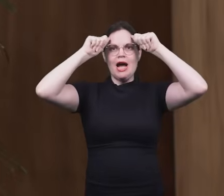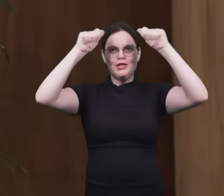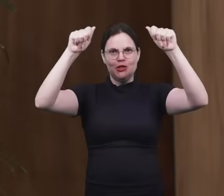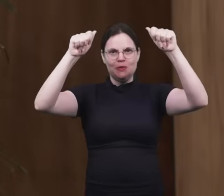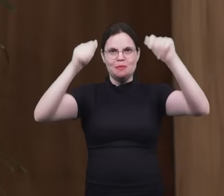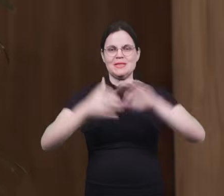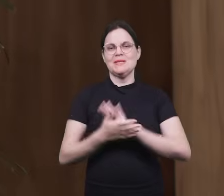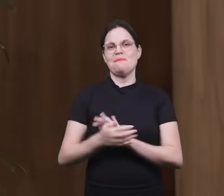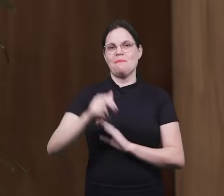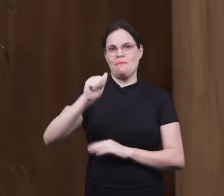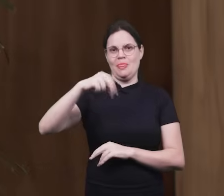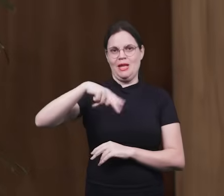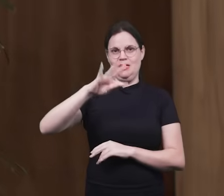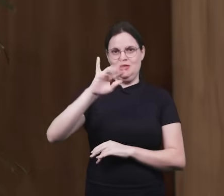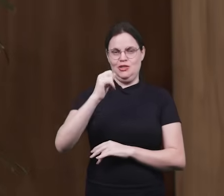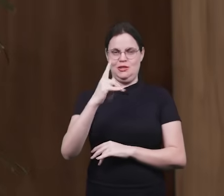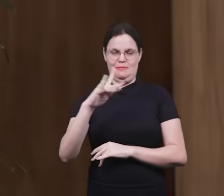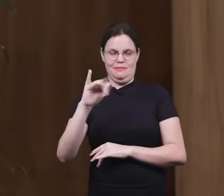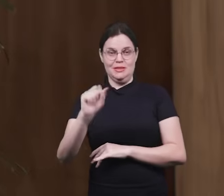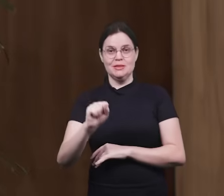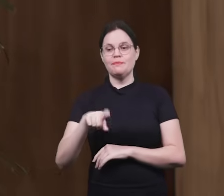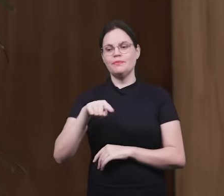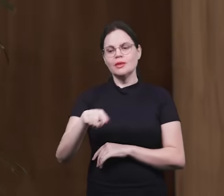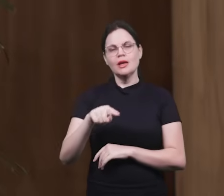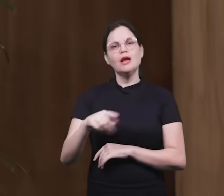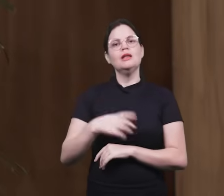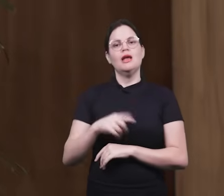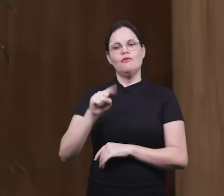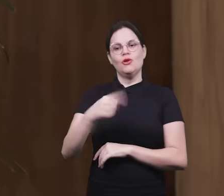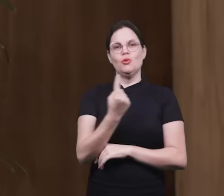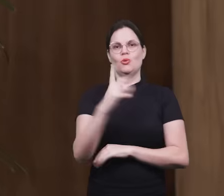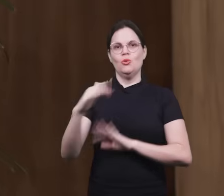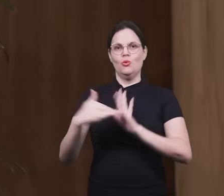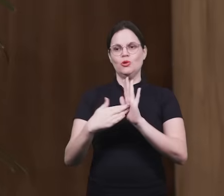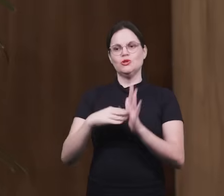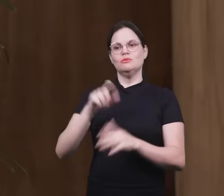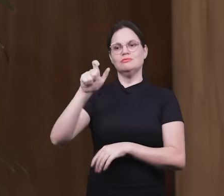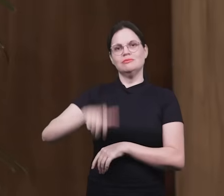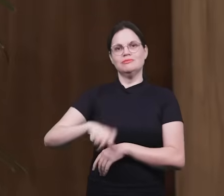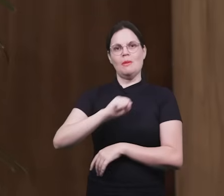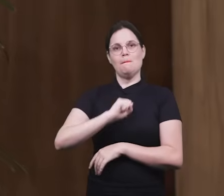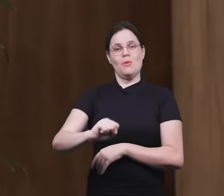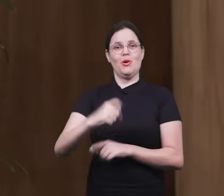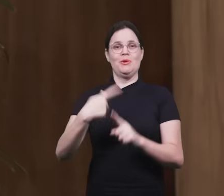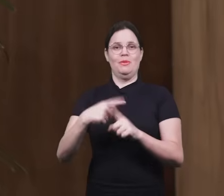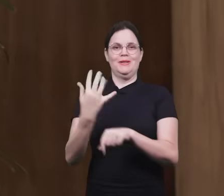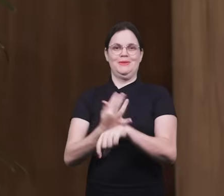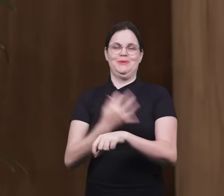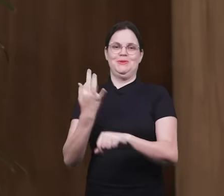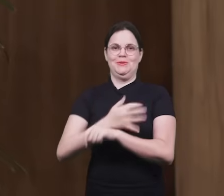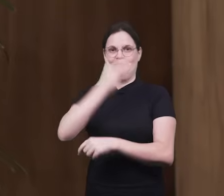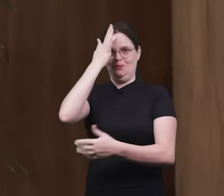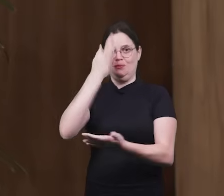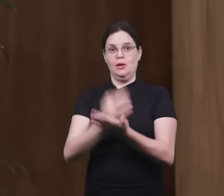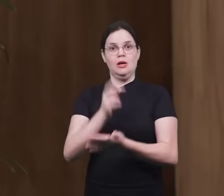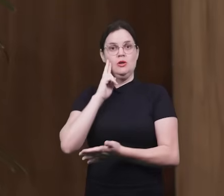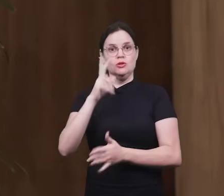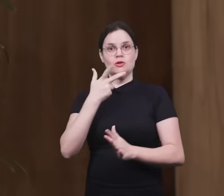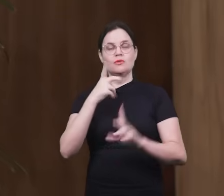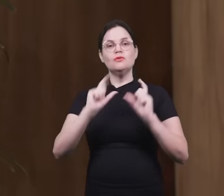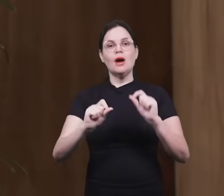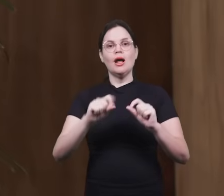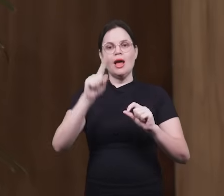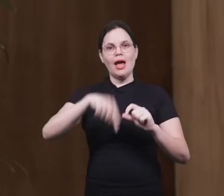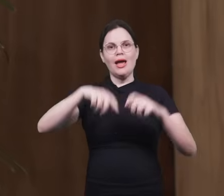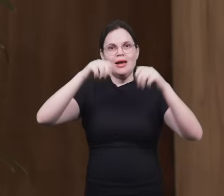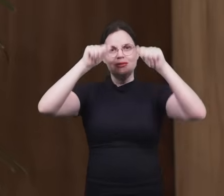ali, Antipas, e o Senhor deixa registrado que o conhecia muito bem, né? Como Antipas, a minha fiel